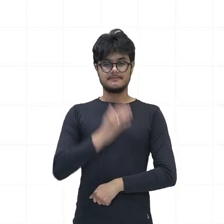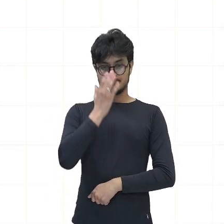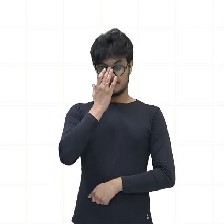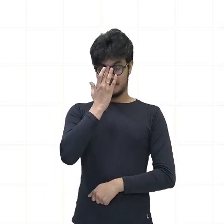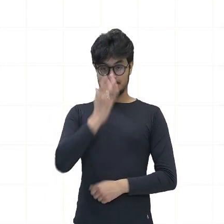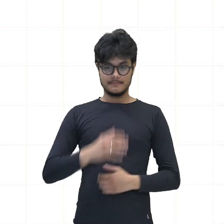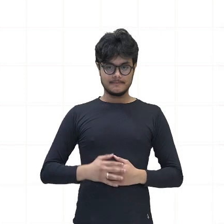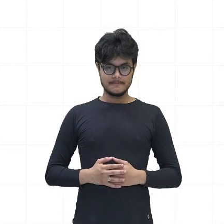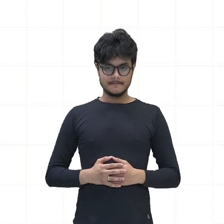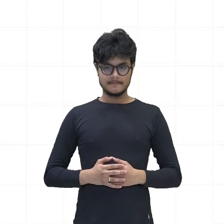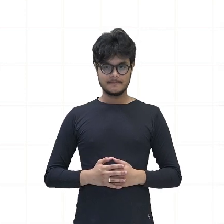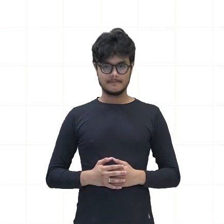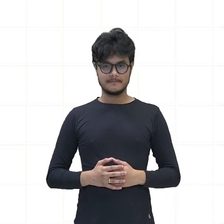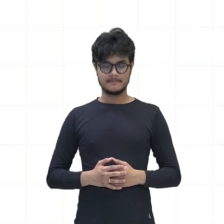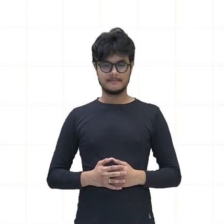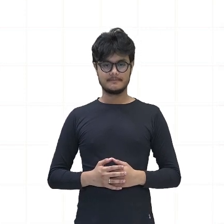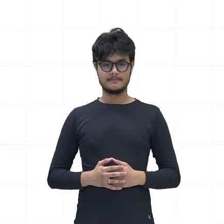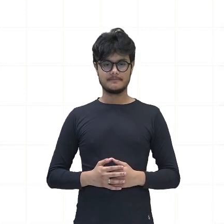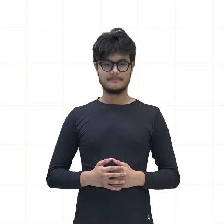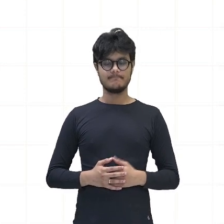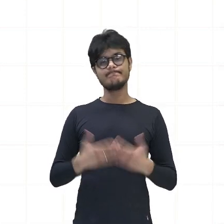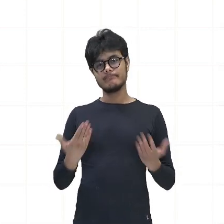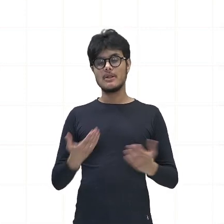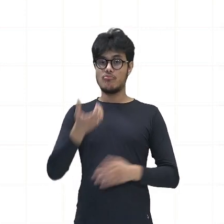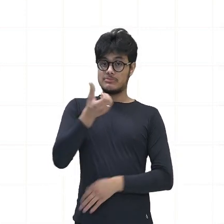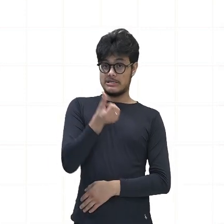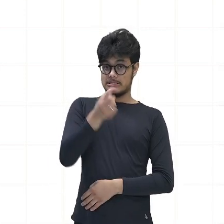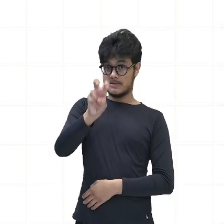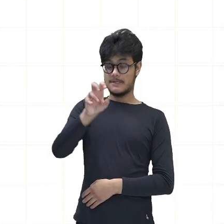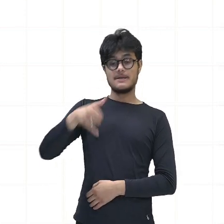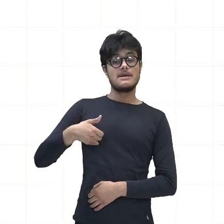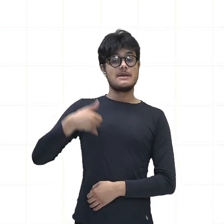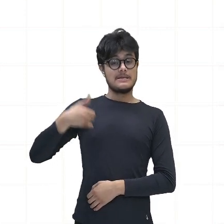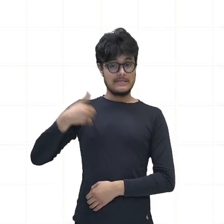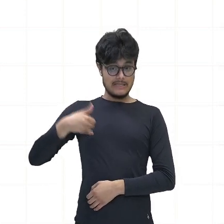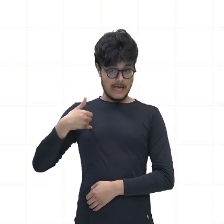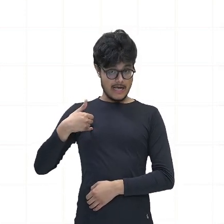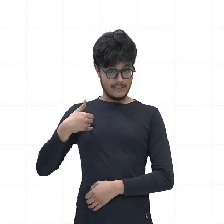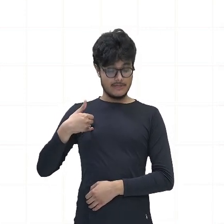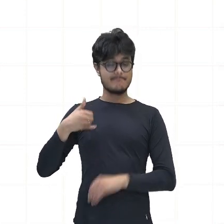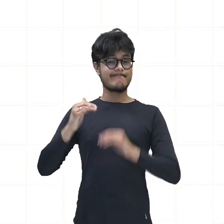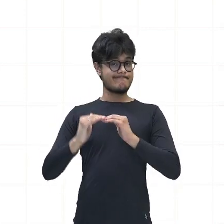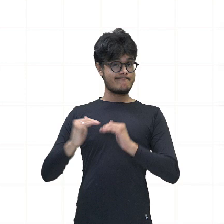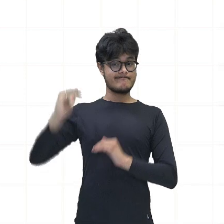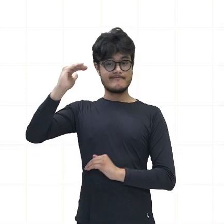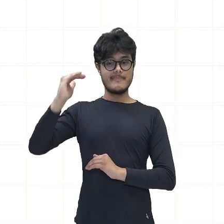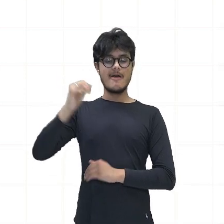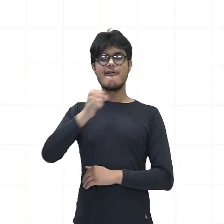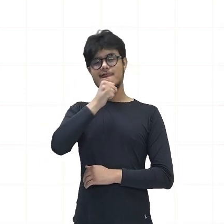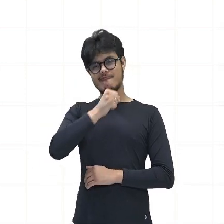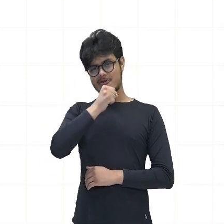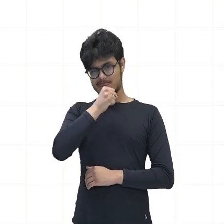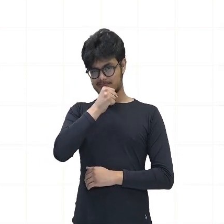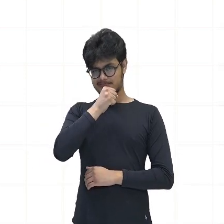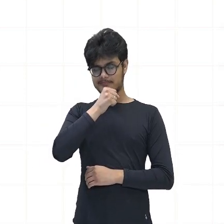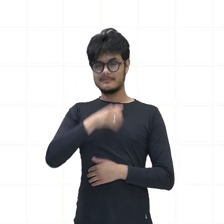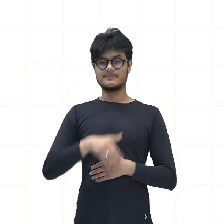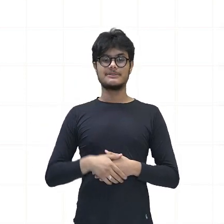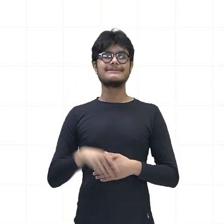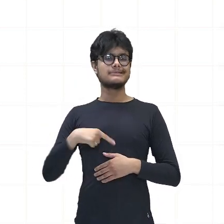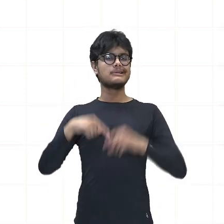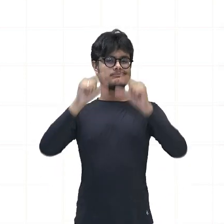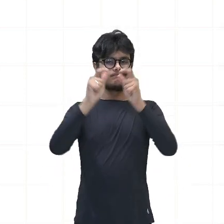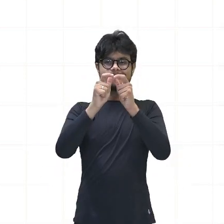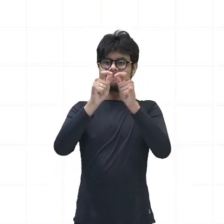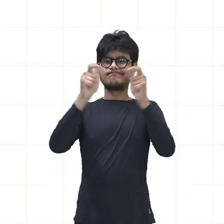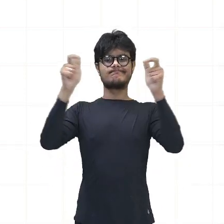mulheres, e acima de 65 anos, que os tons mais fortes, que representam o ano de 2022, a gente vai vendo o